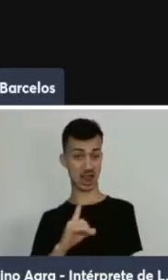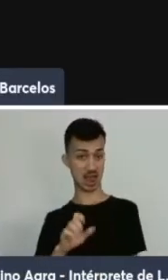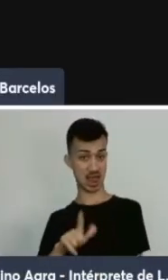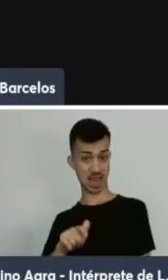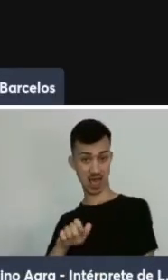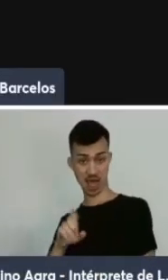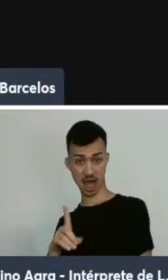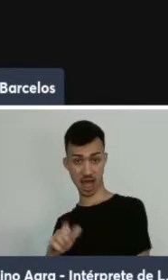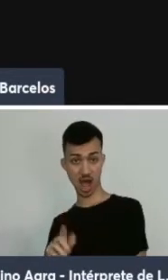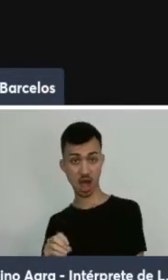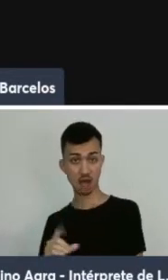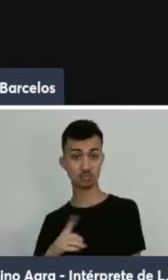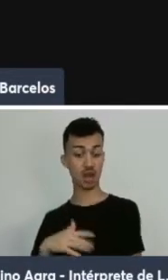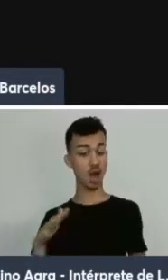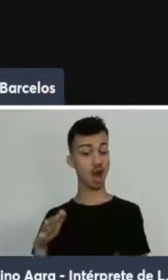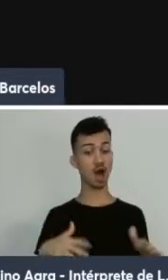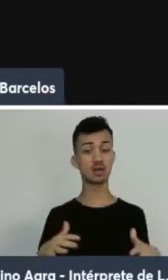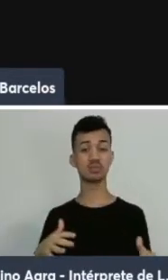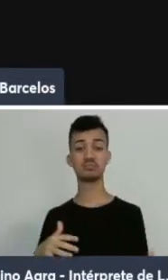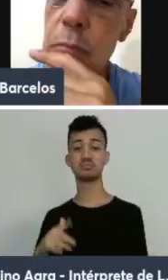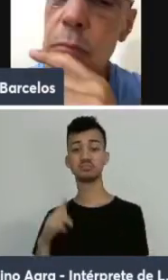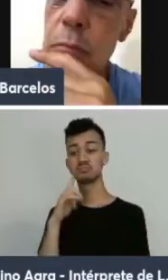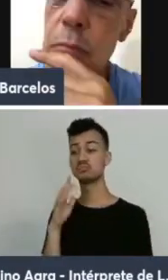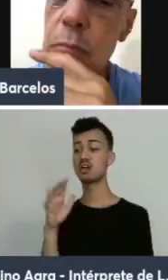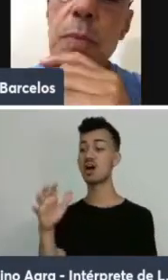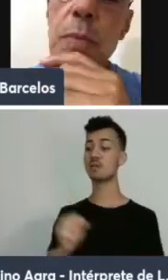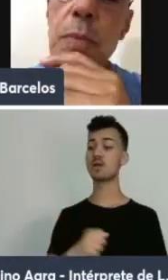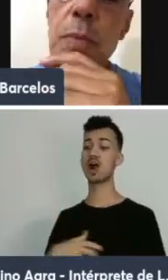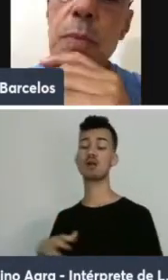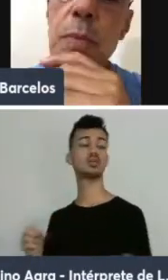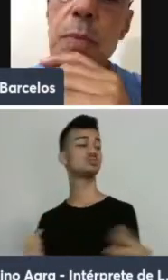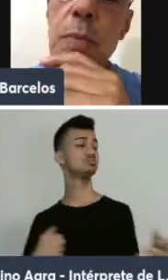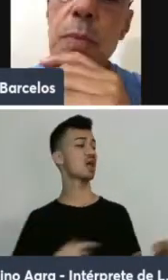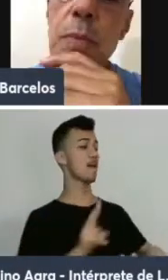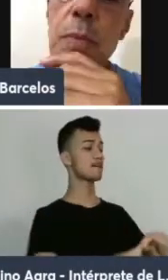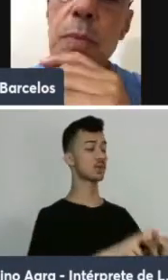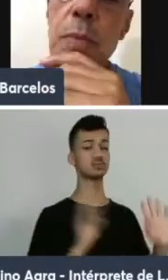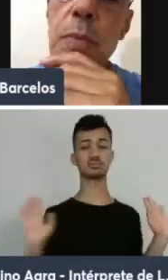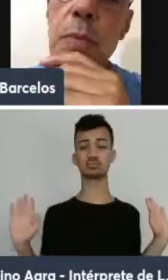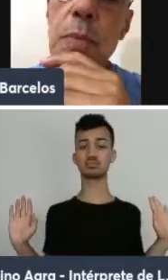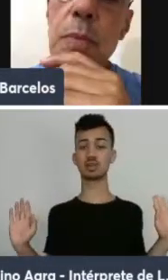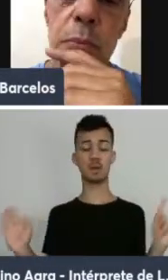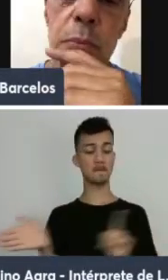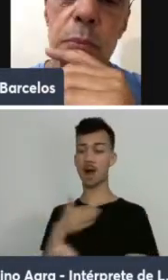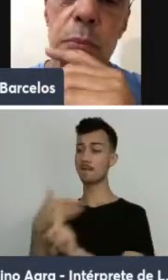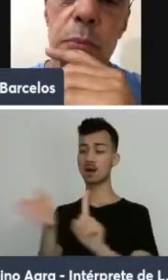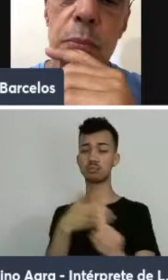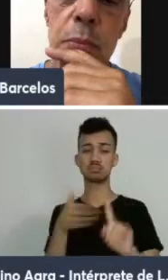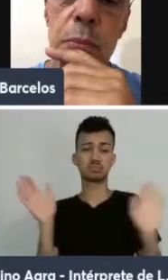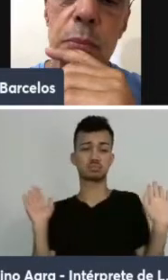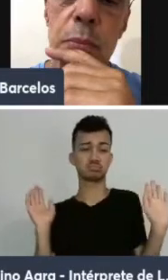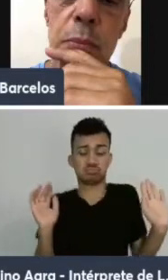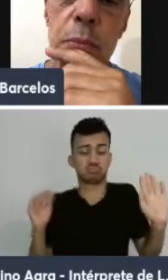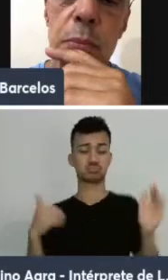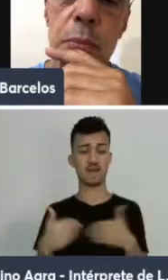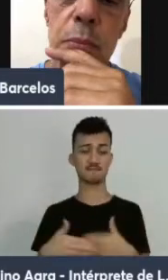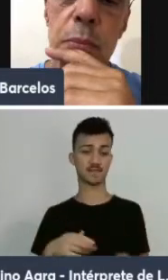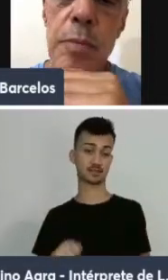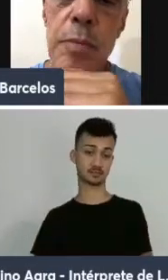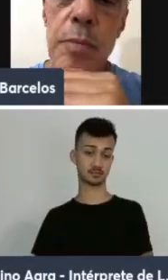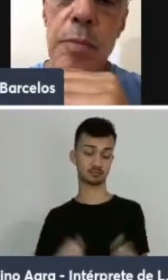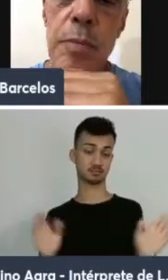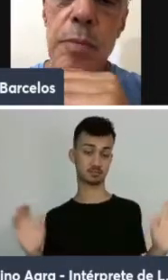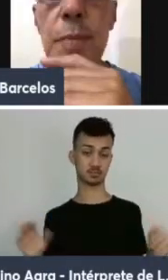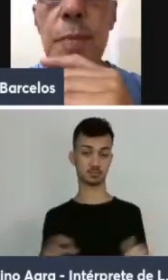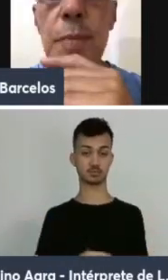dava uma batida por ali, e pegava um monte de gente e prendia. E ponto. Era isso que ele fazia. Né? Eu estou dizendo